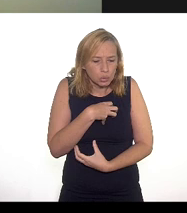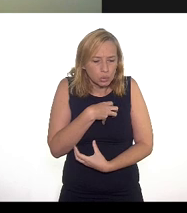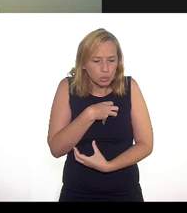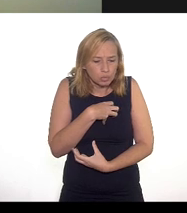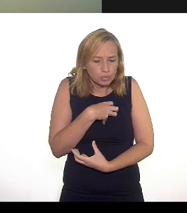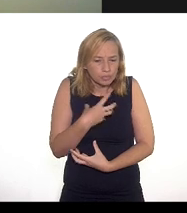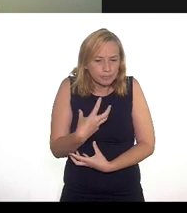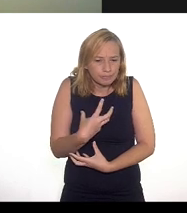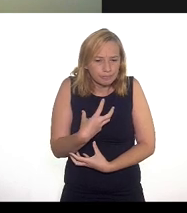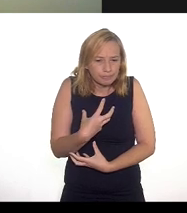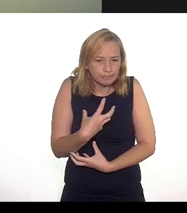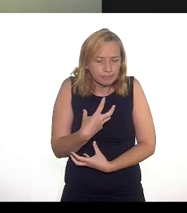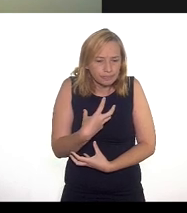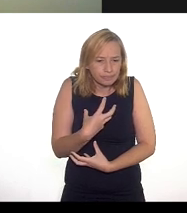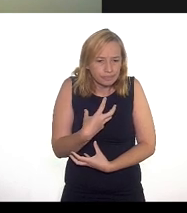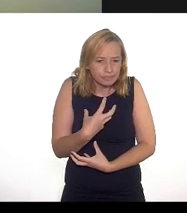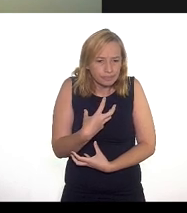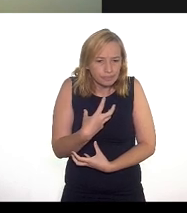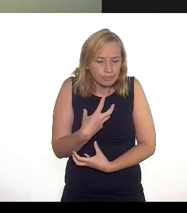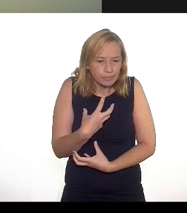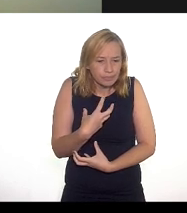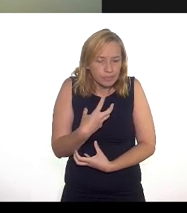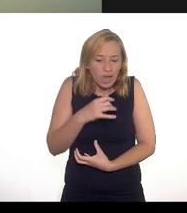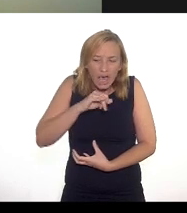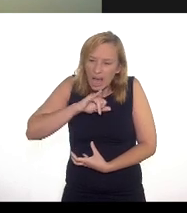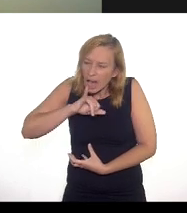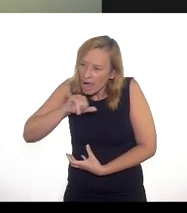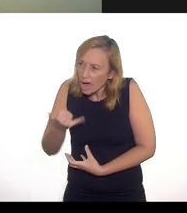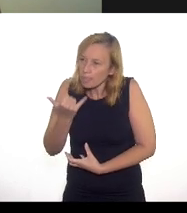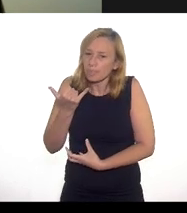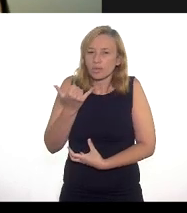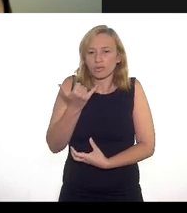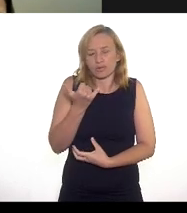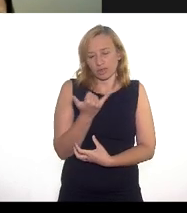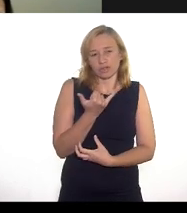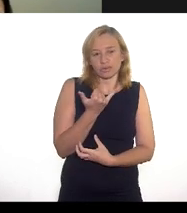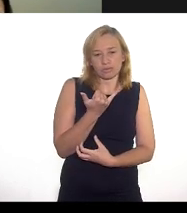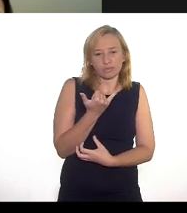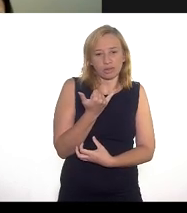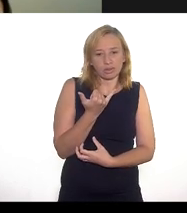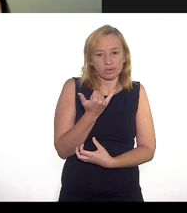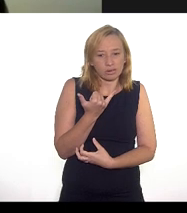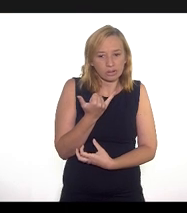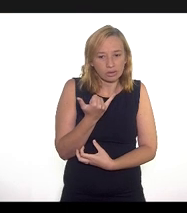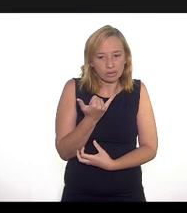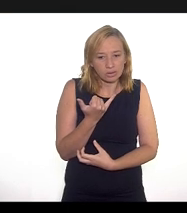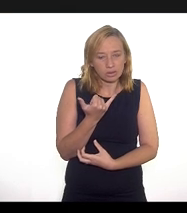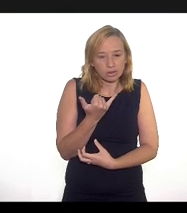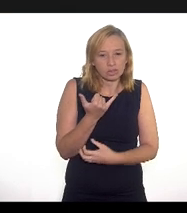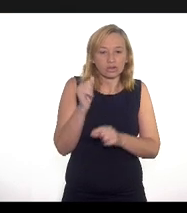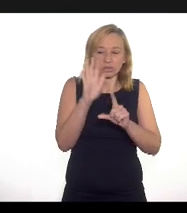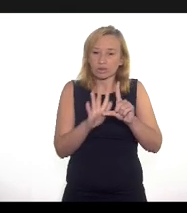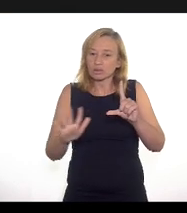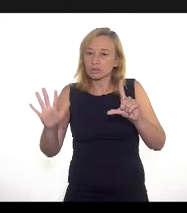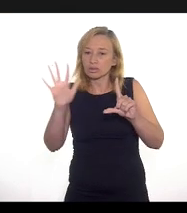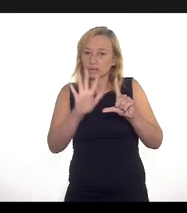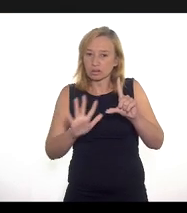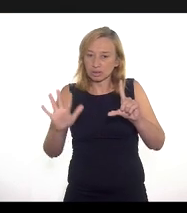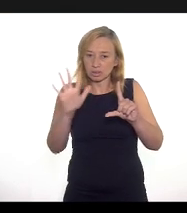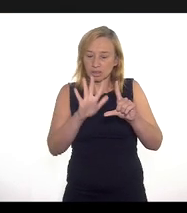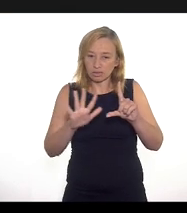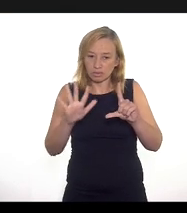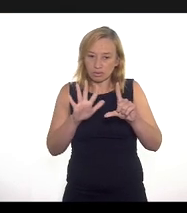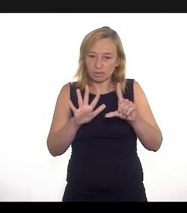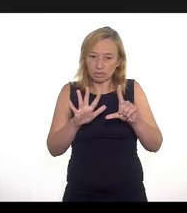de possibilitar um aproveitamento através de ferramentas remotas